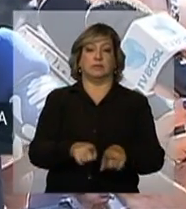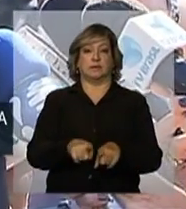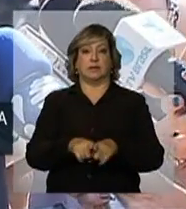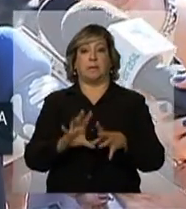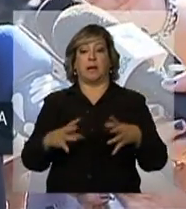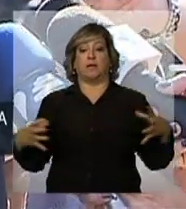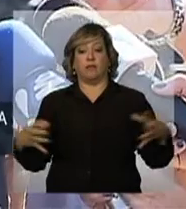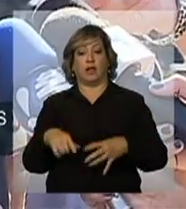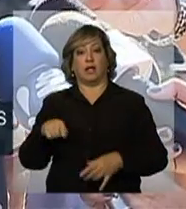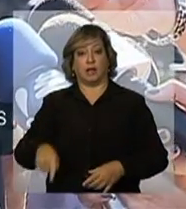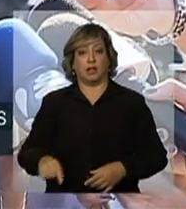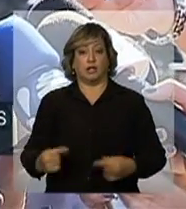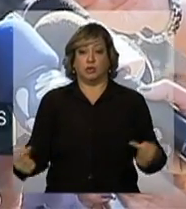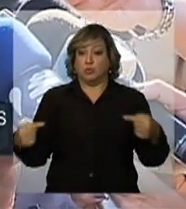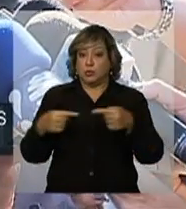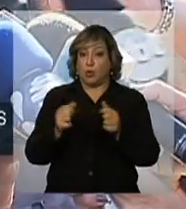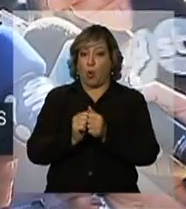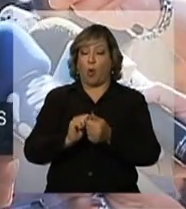o jogo que vai ser realizado aqui.